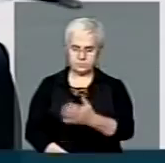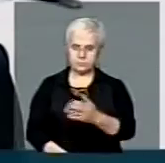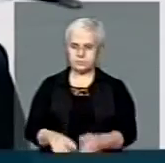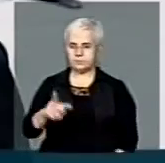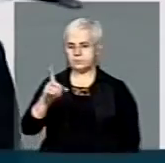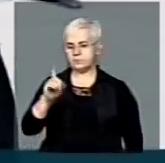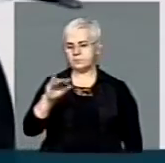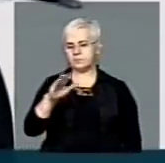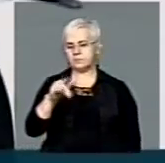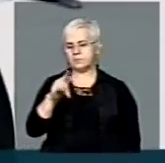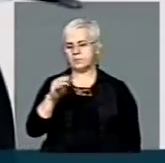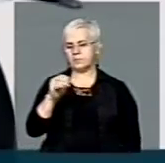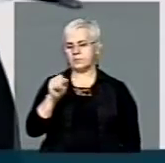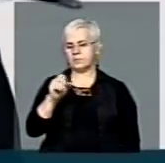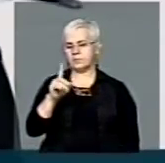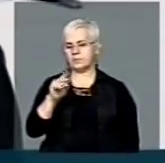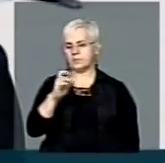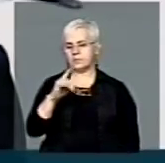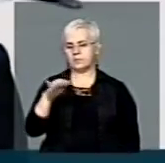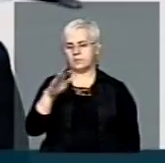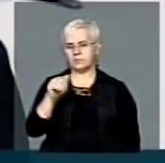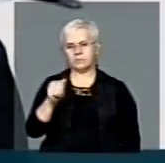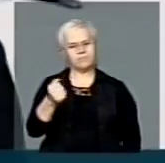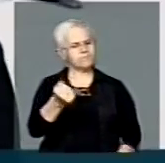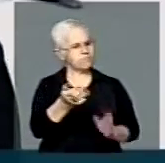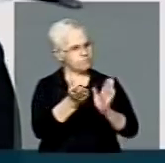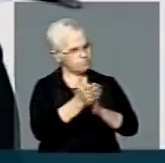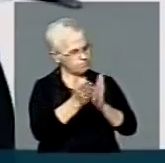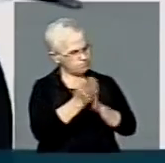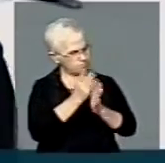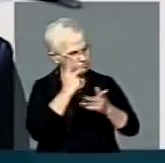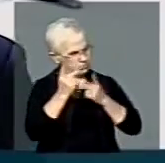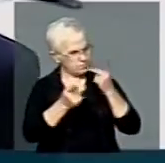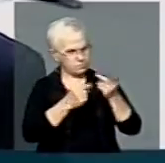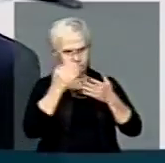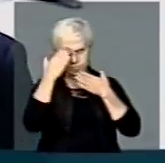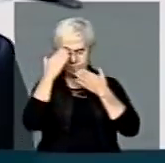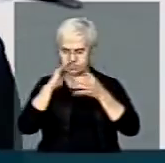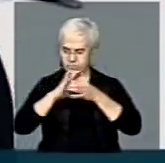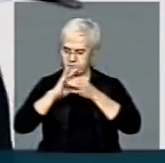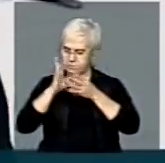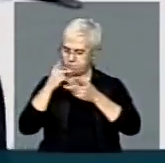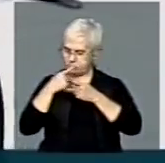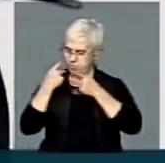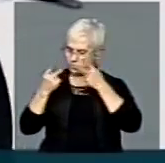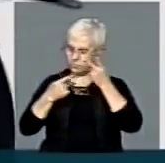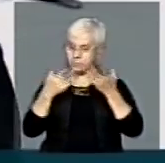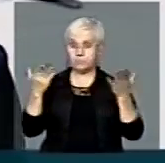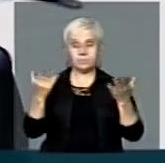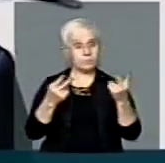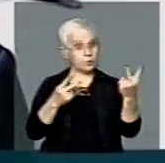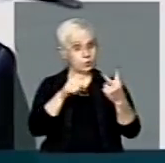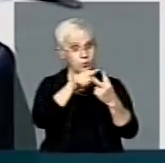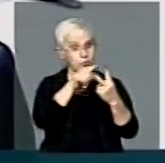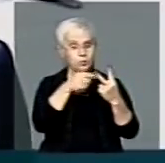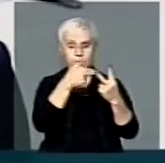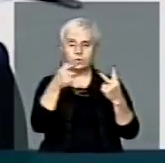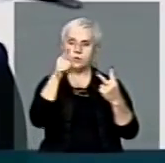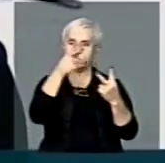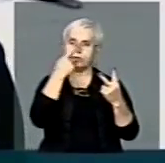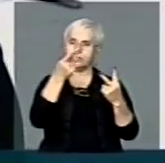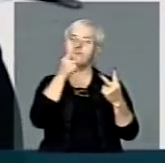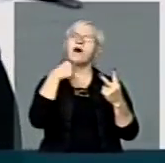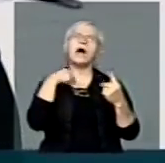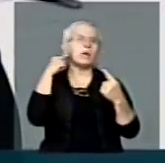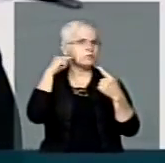Pimenta, parabéns pelo pronunciamento, obrigado pela parte. E sobre os dois temas que Vossa Excelência aborda, eu quero